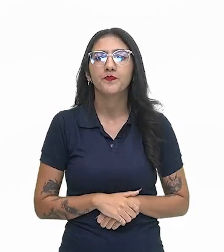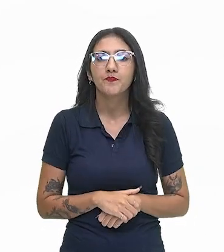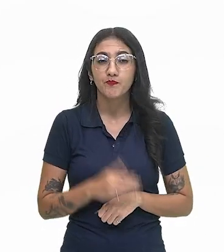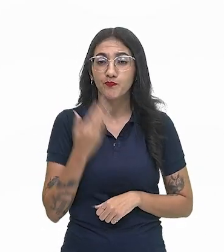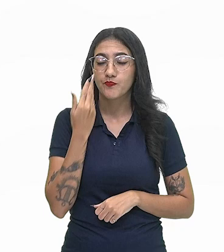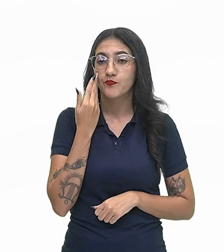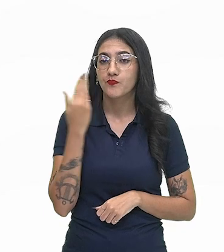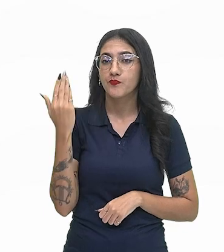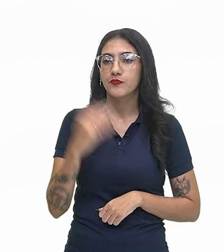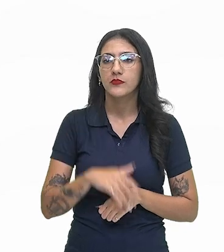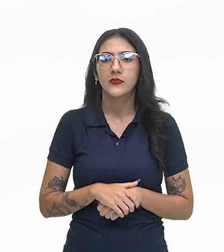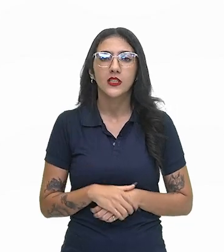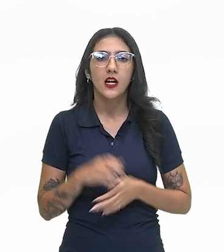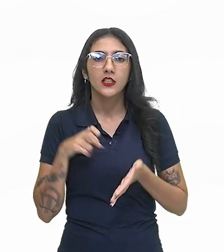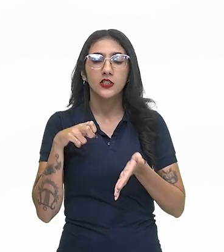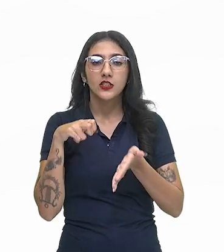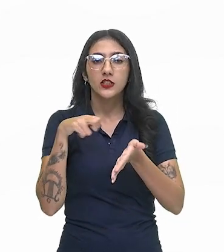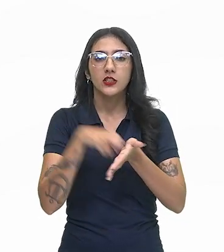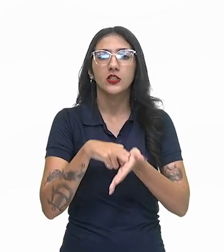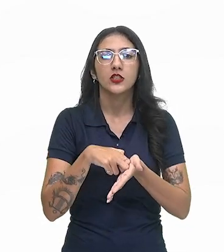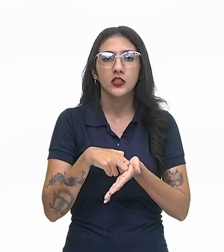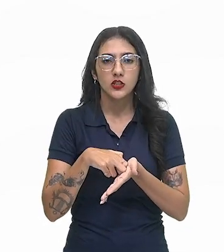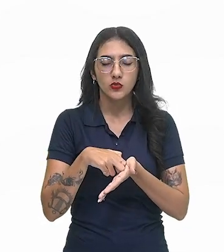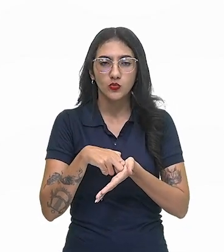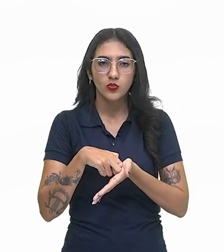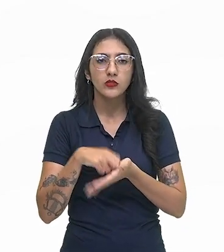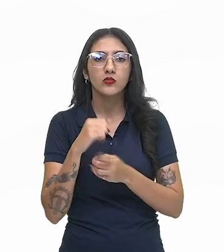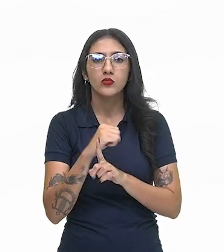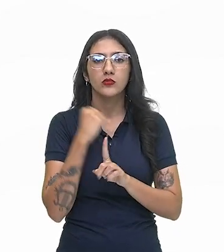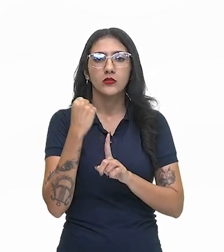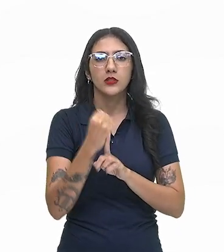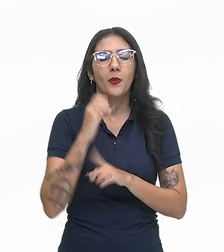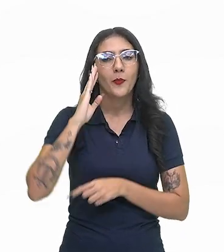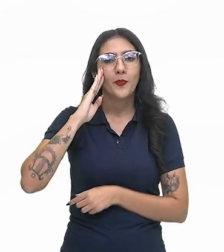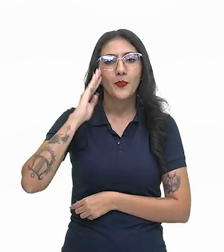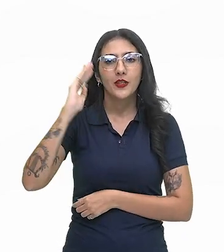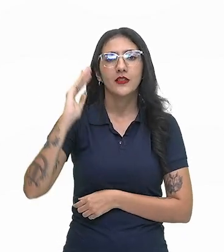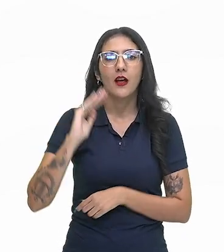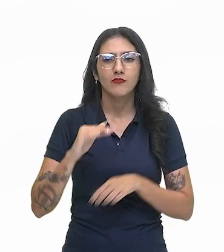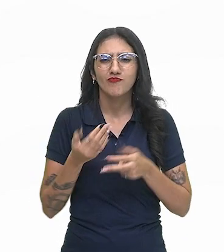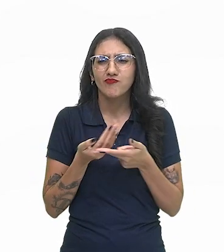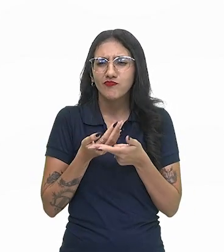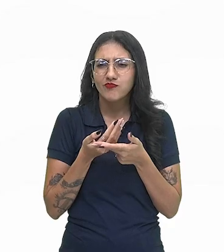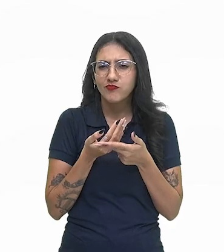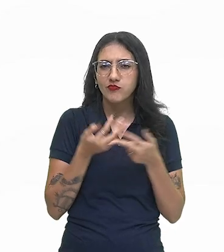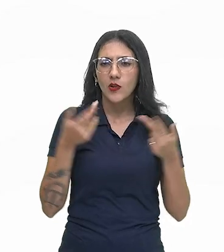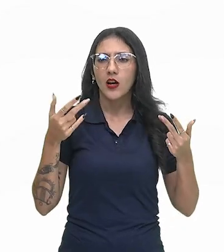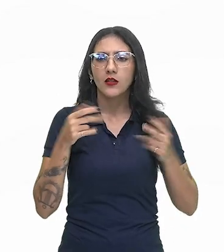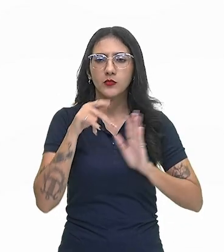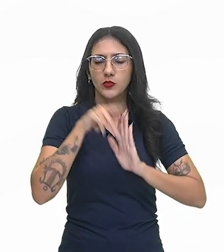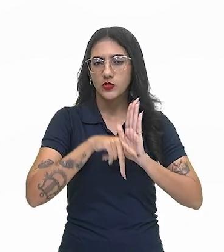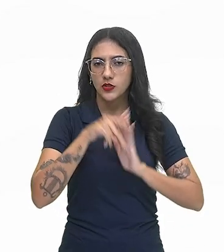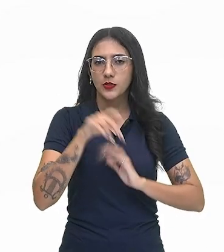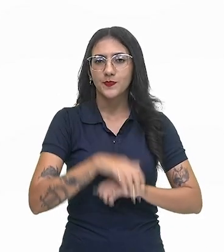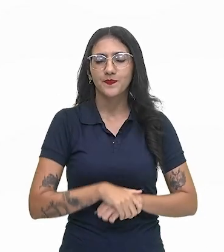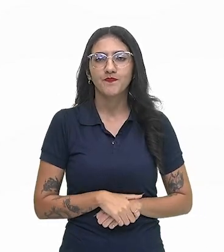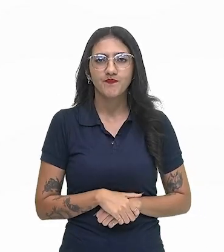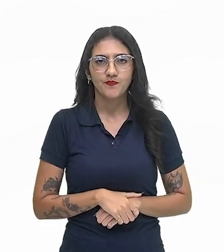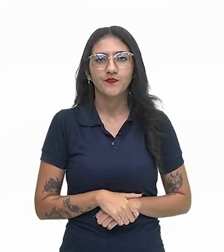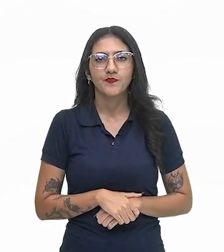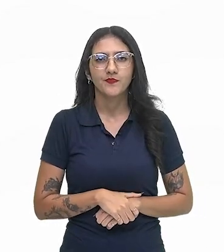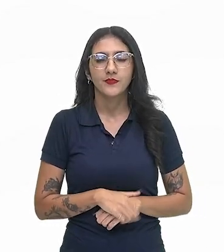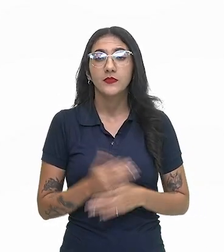ditadura civil-militar, aos grandes projetos da atualidade. No início dos anos